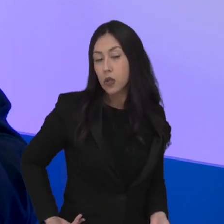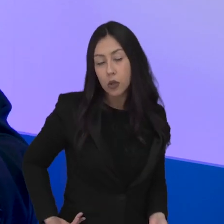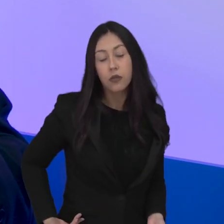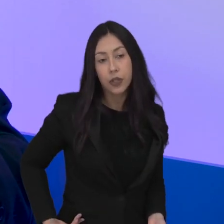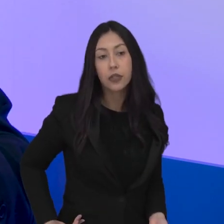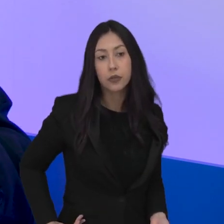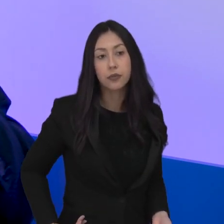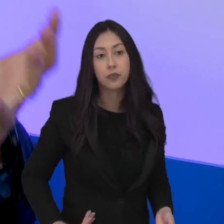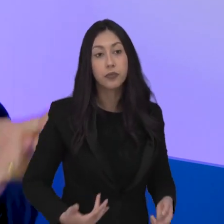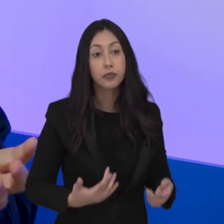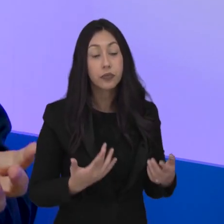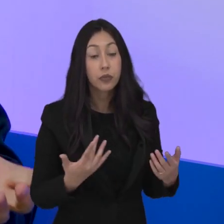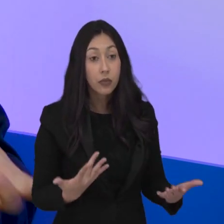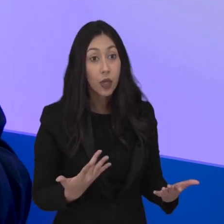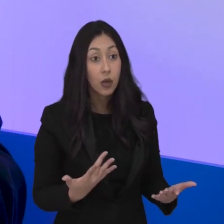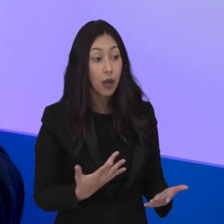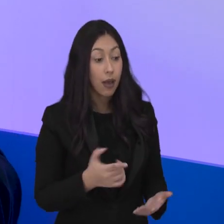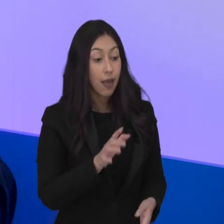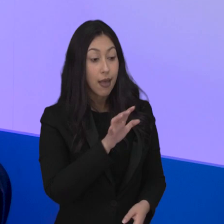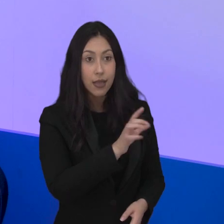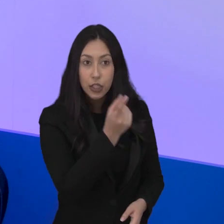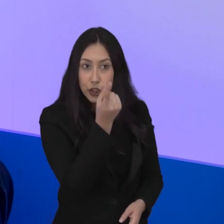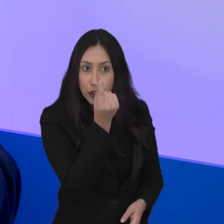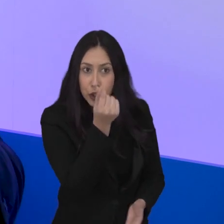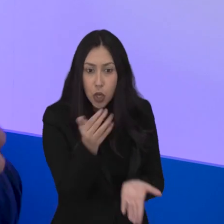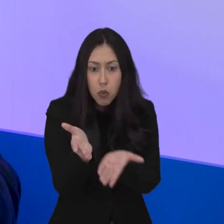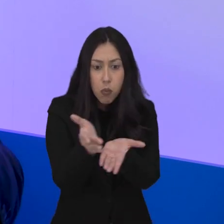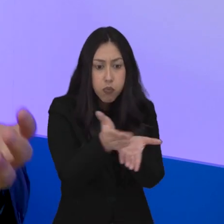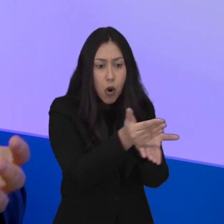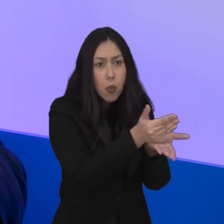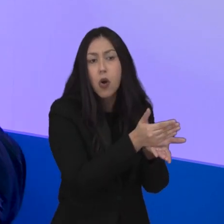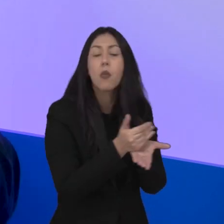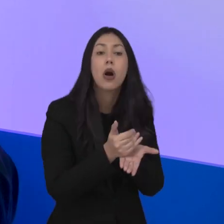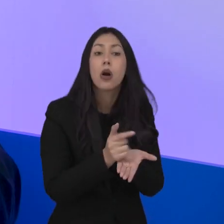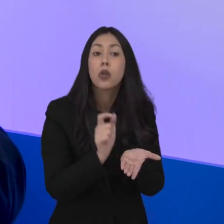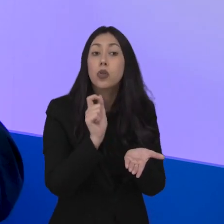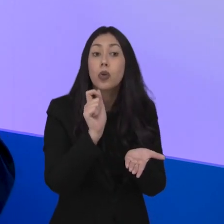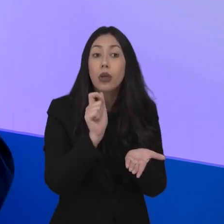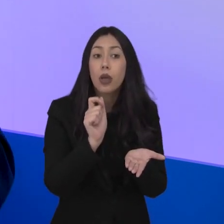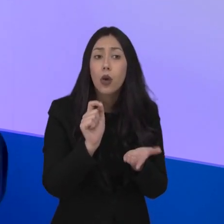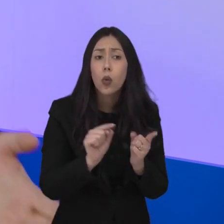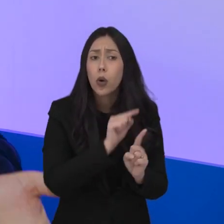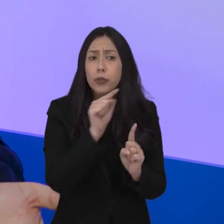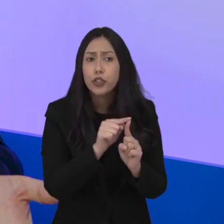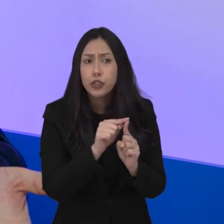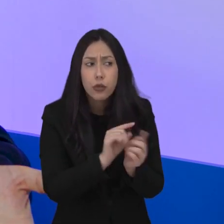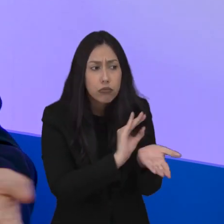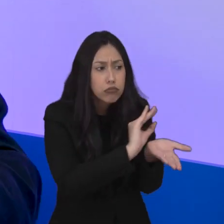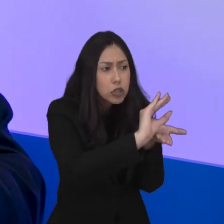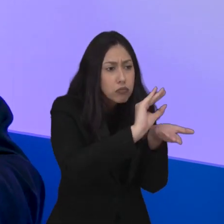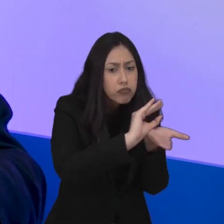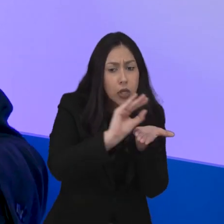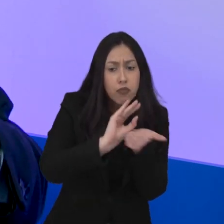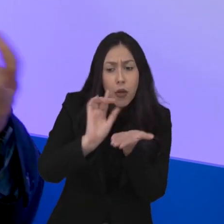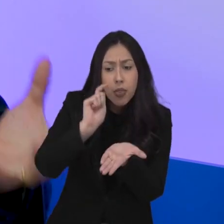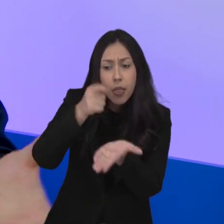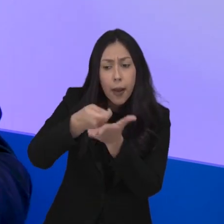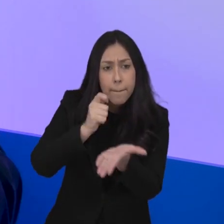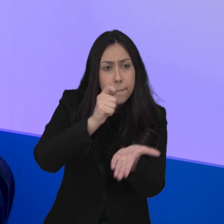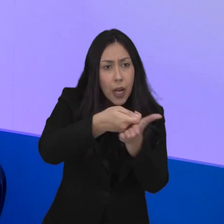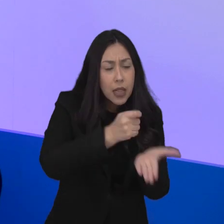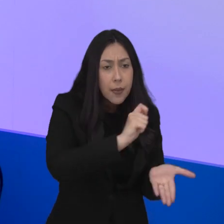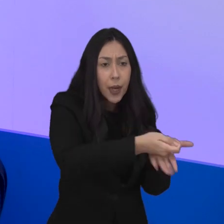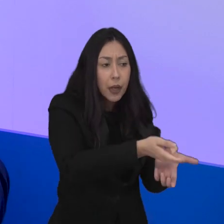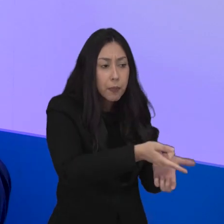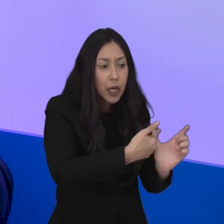para uma receita pública. E essa receita pública ela é o quê? Voltada para o custeio de despesas públicas. Então, dentro